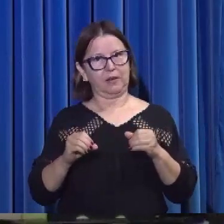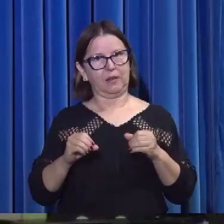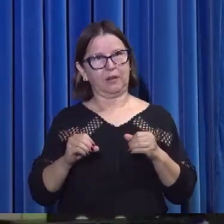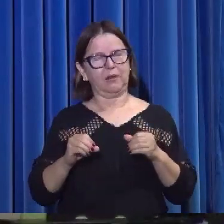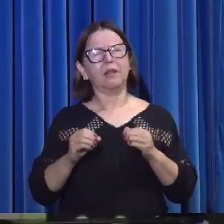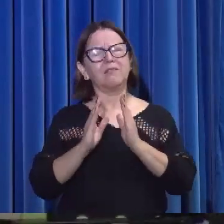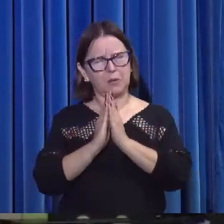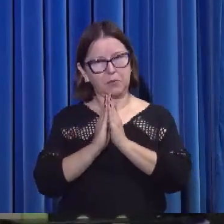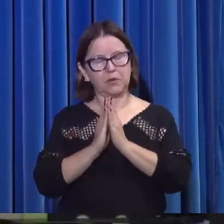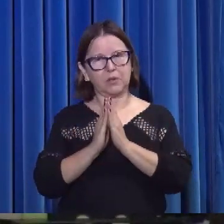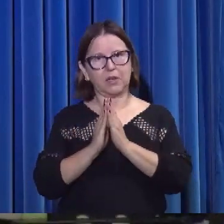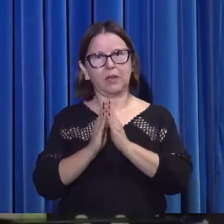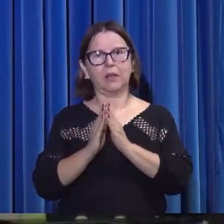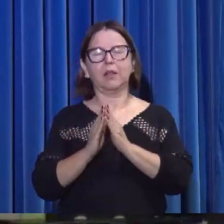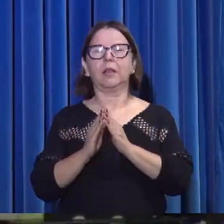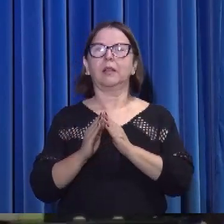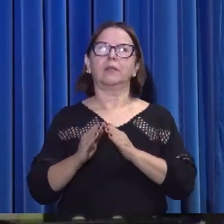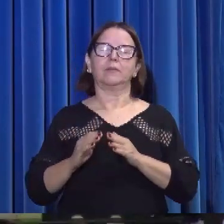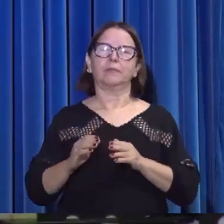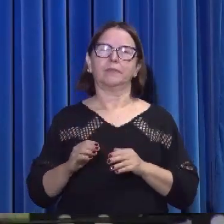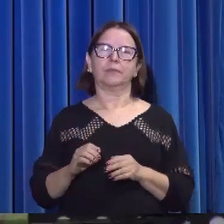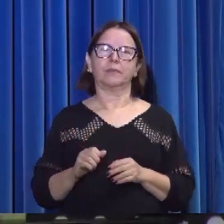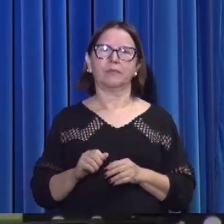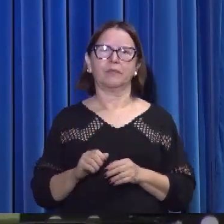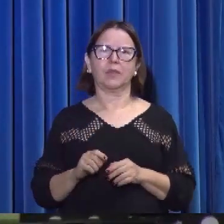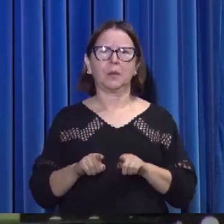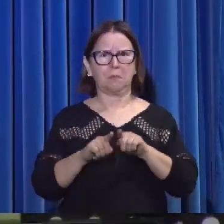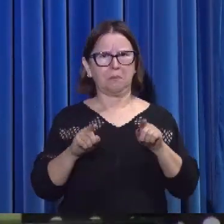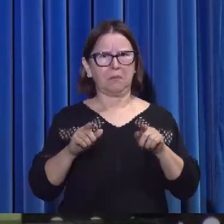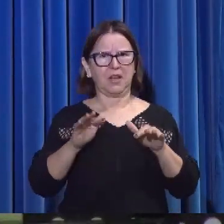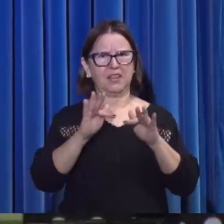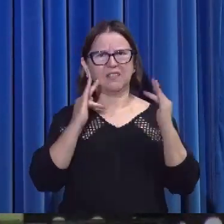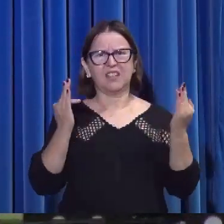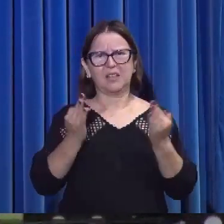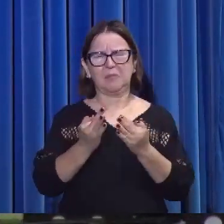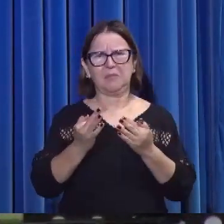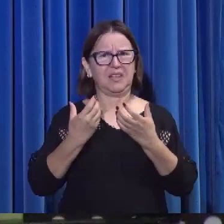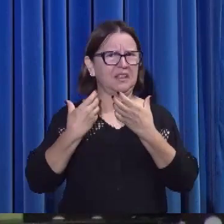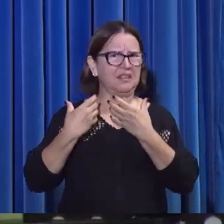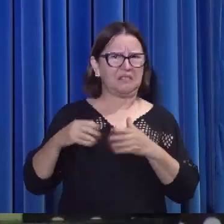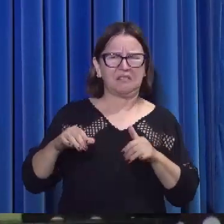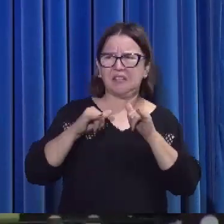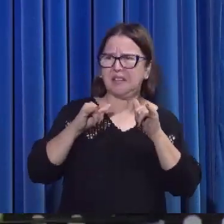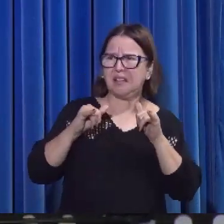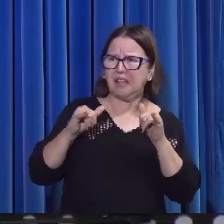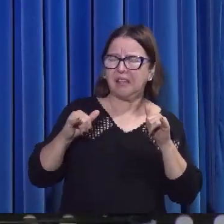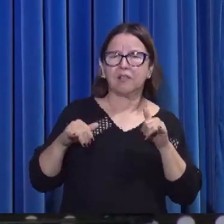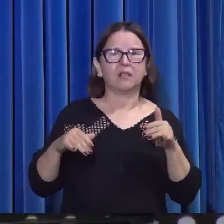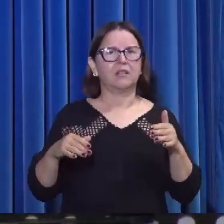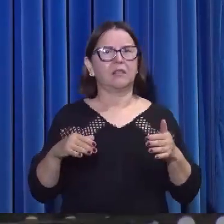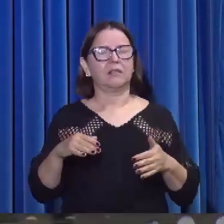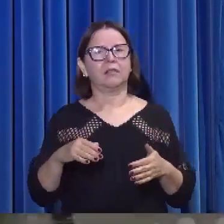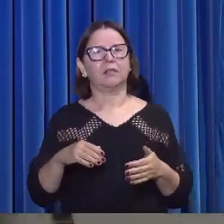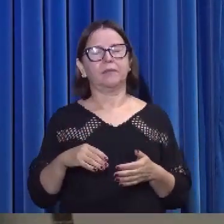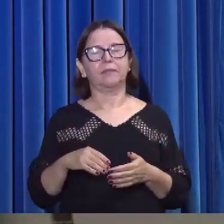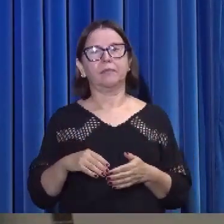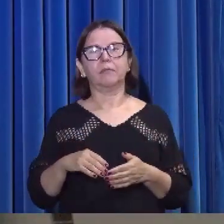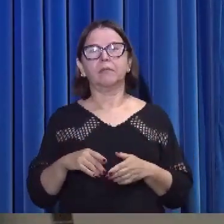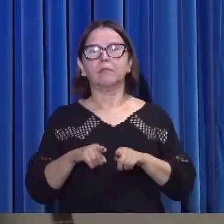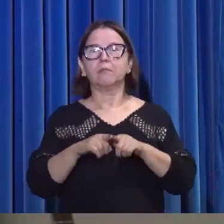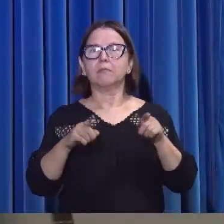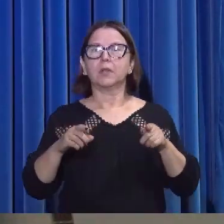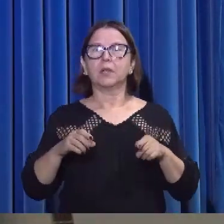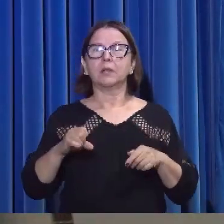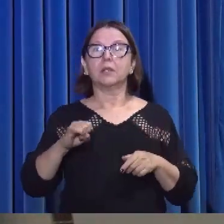pessoa não. Não fala para ele, não fala, coitado. Depois ele sai desse mundo aqui, vai encarar uma eternidade, e